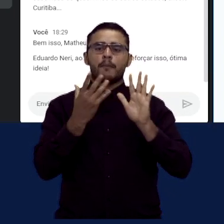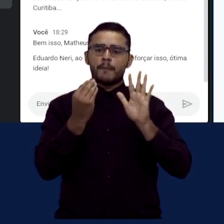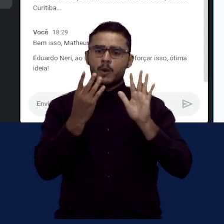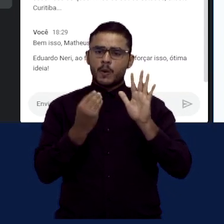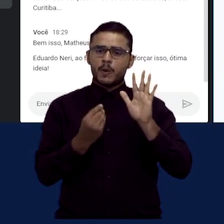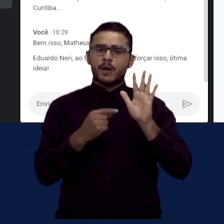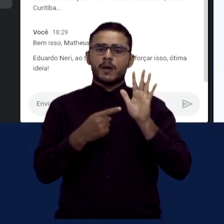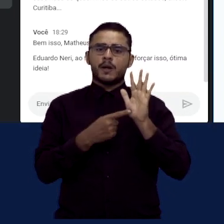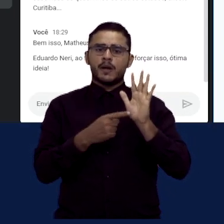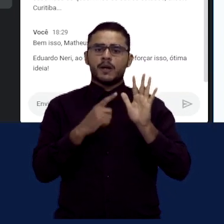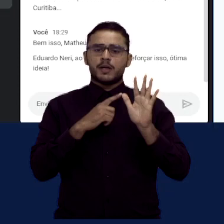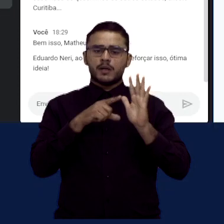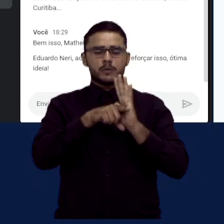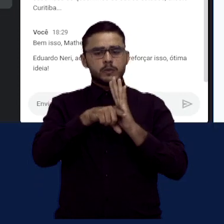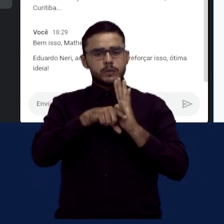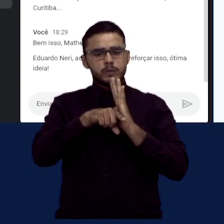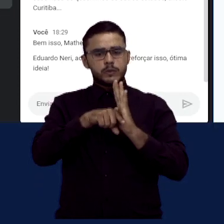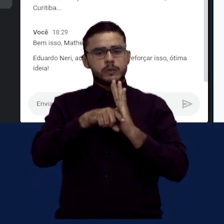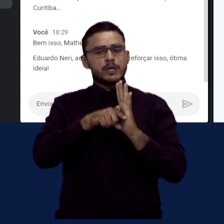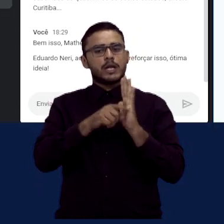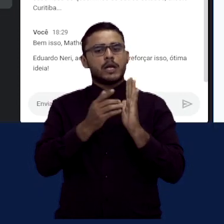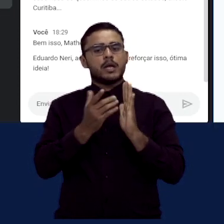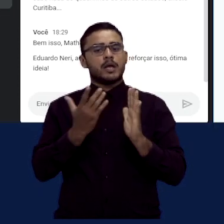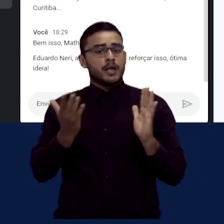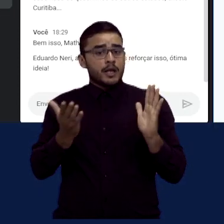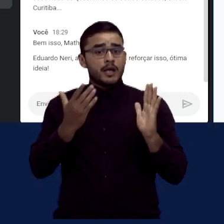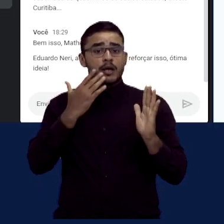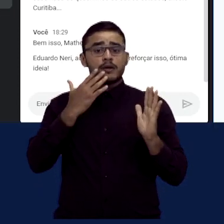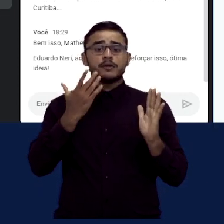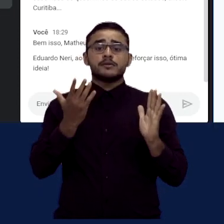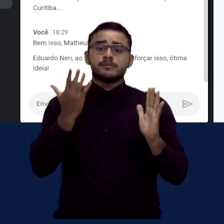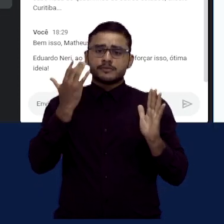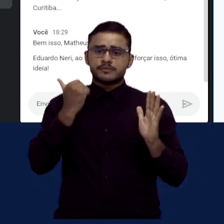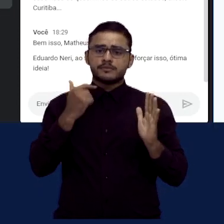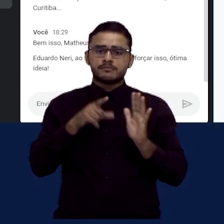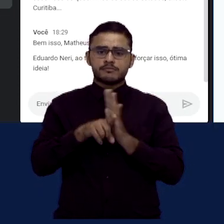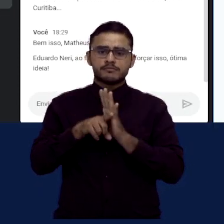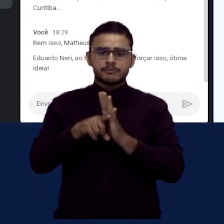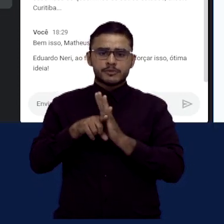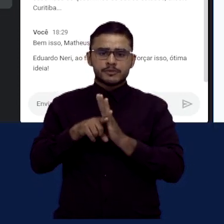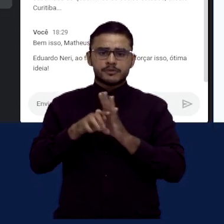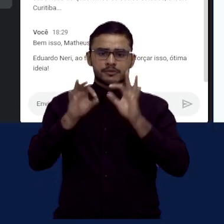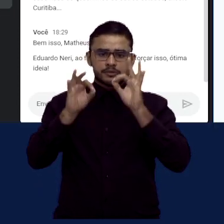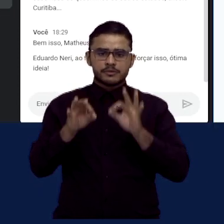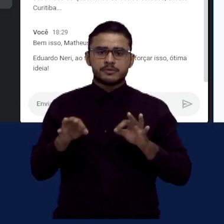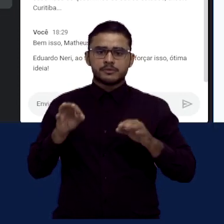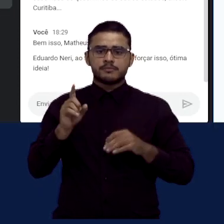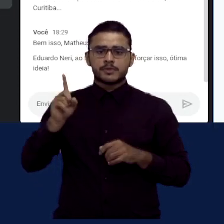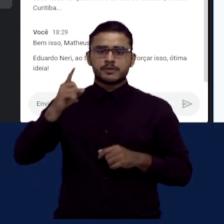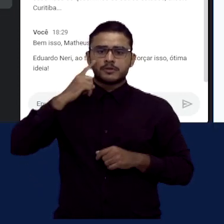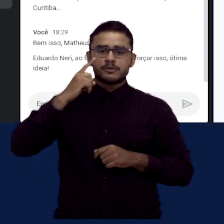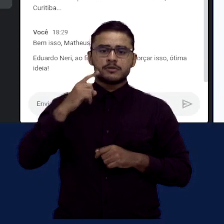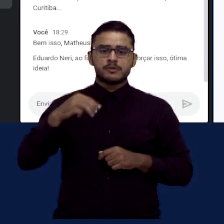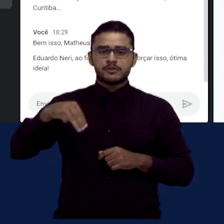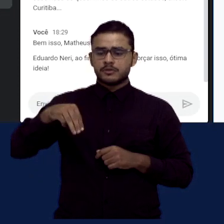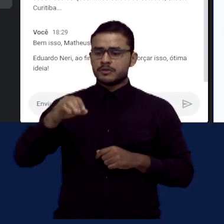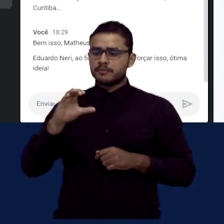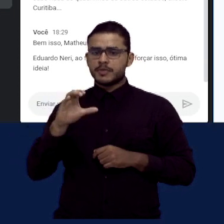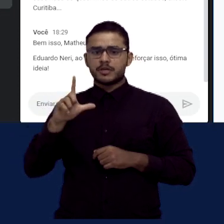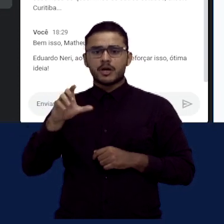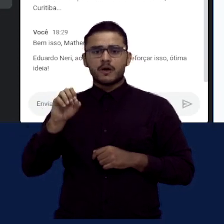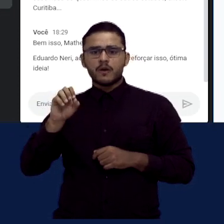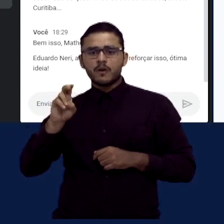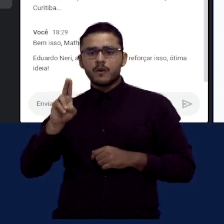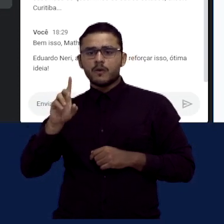revisitado, mas também muito revisto. Muitas pessoas perguntam, vale a pena continuar na definição do McCloud?